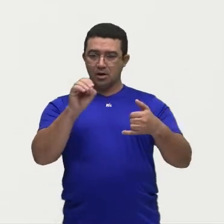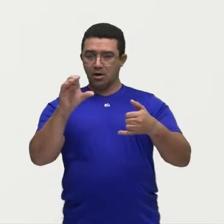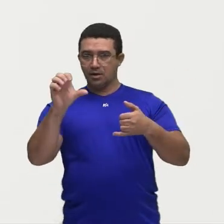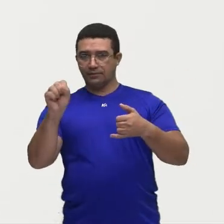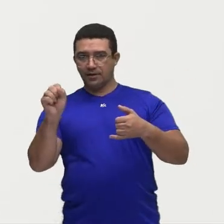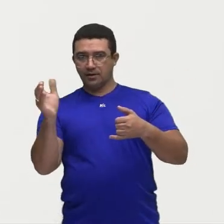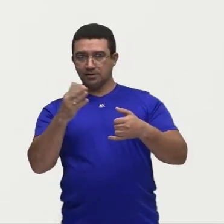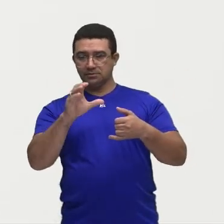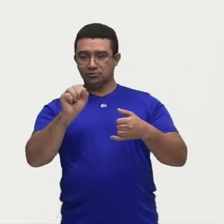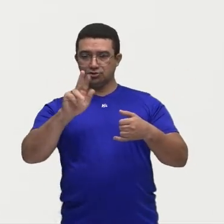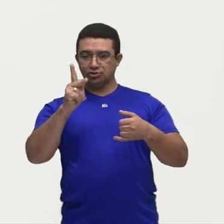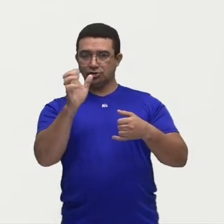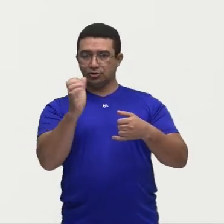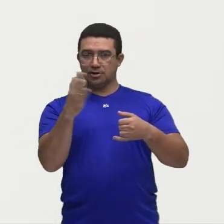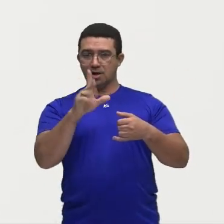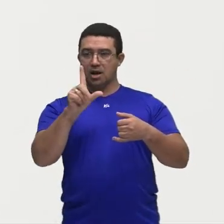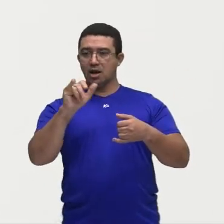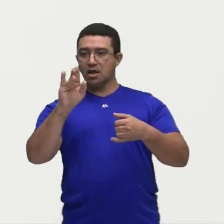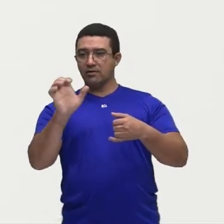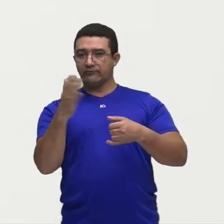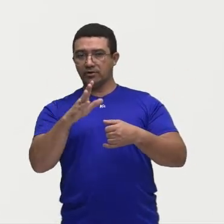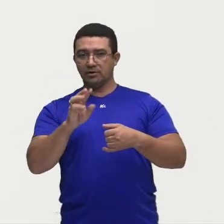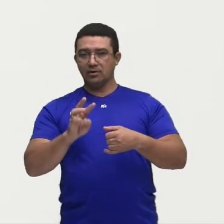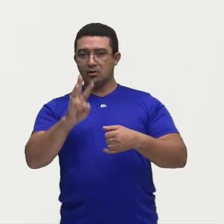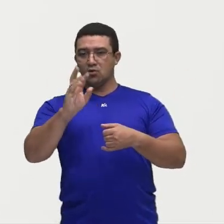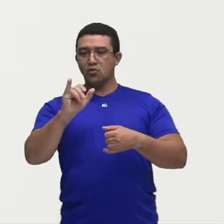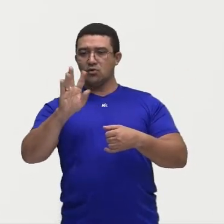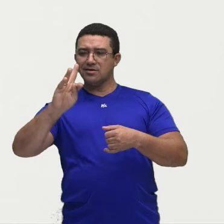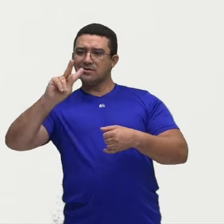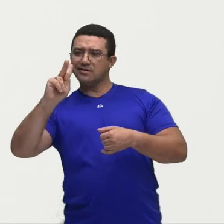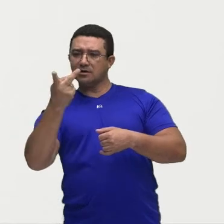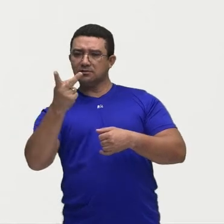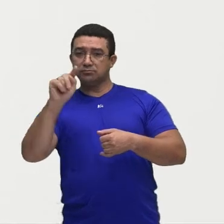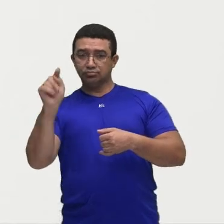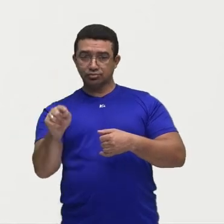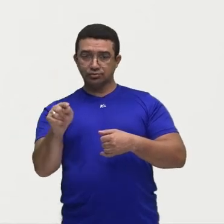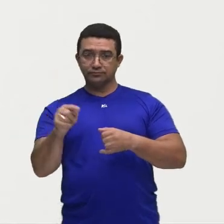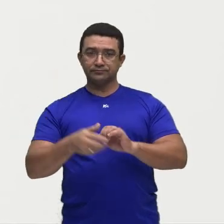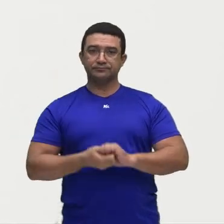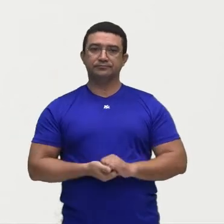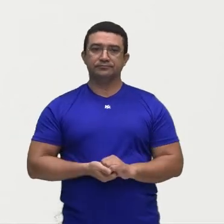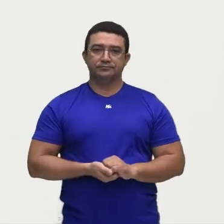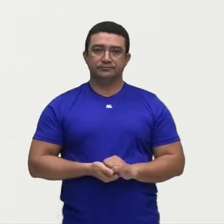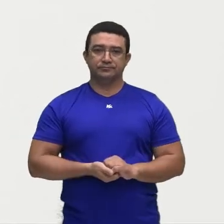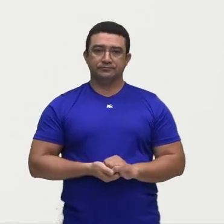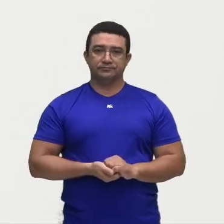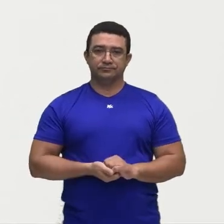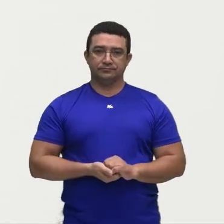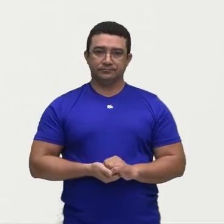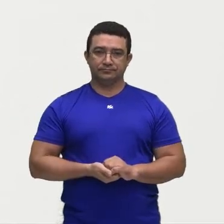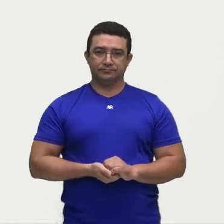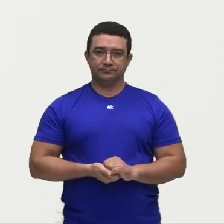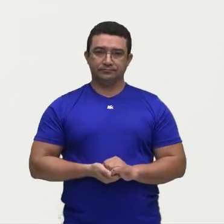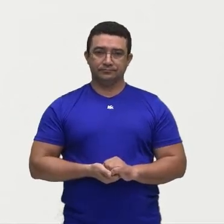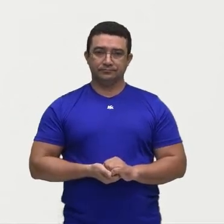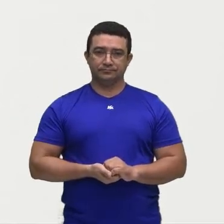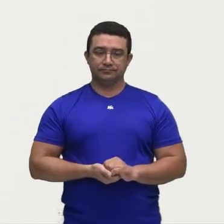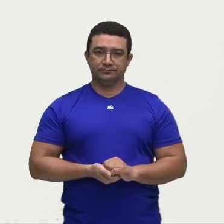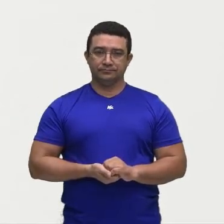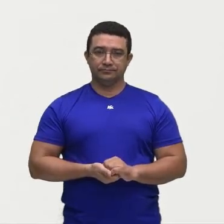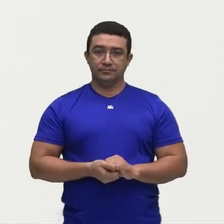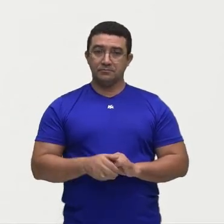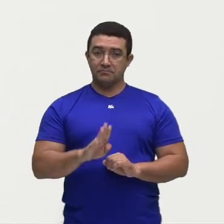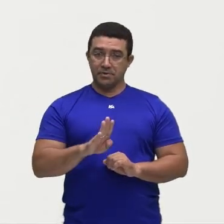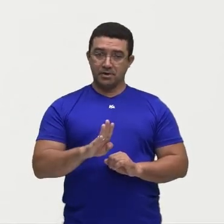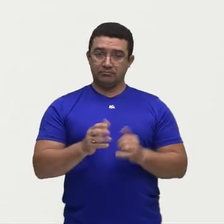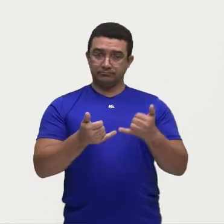she live with? Letra B, espaço, does he study? E